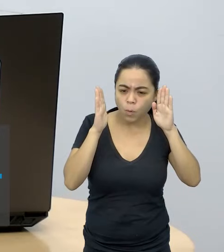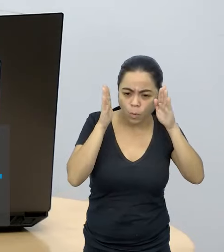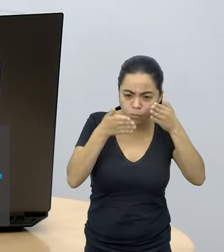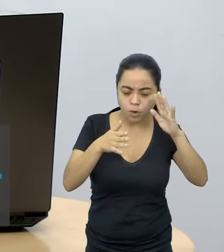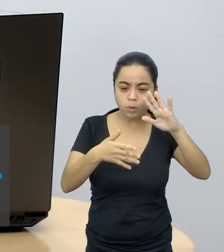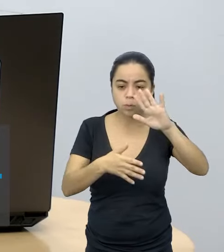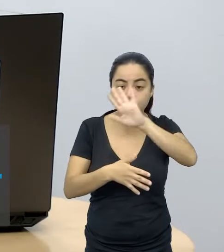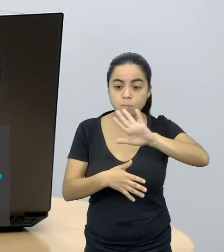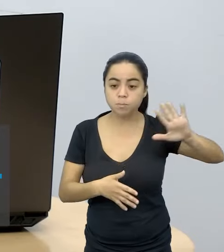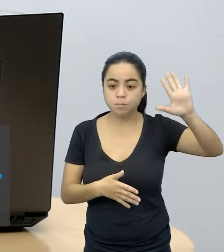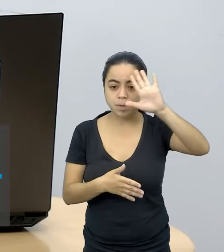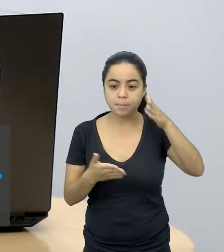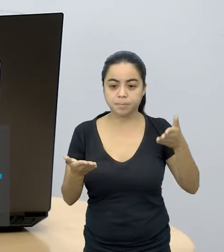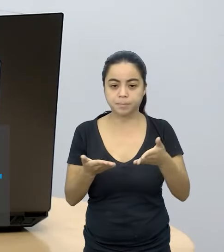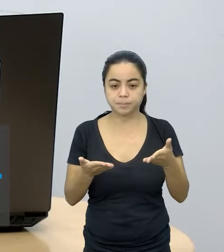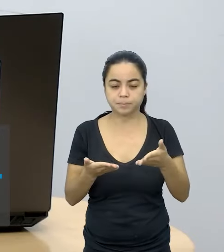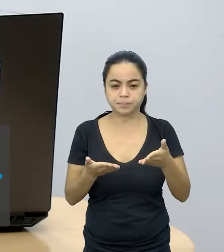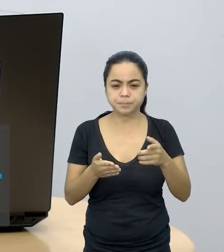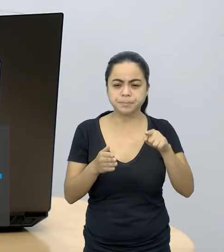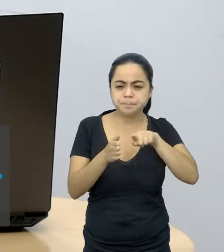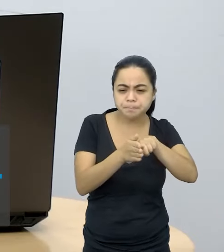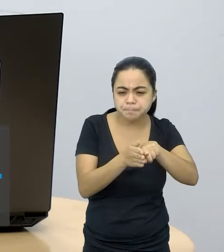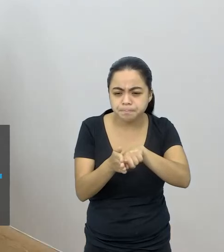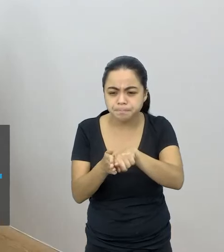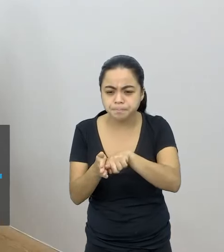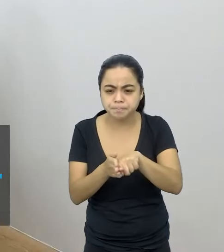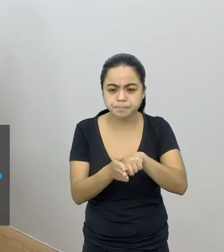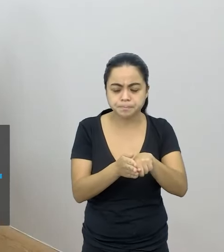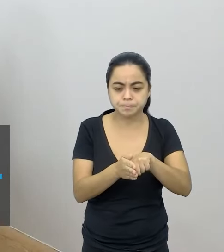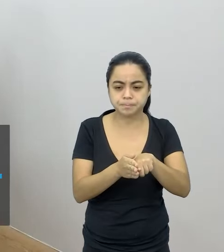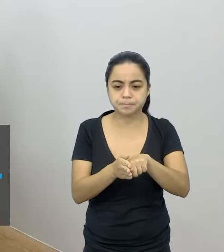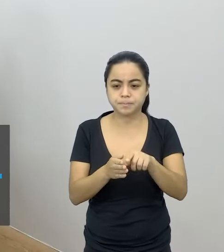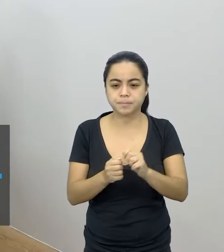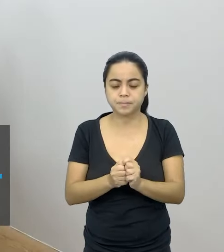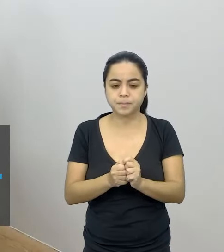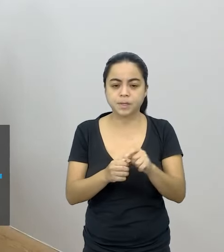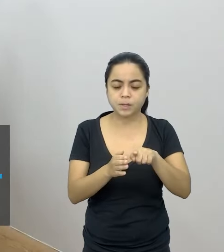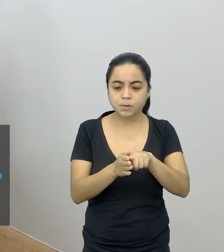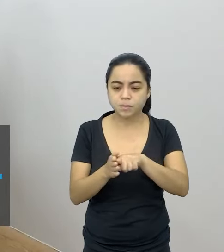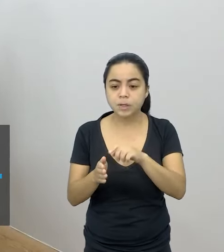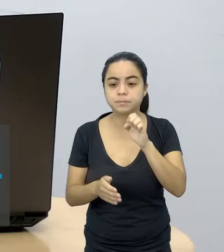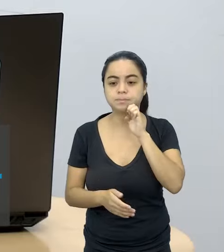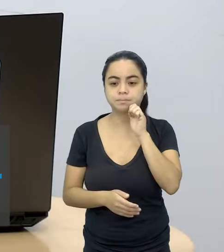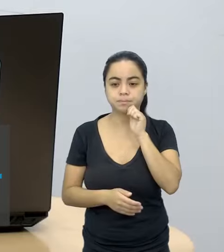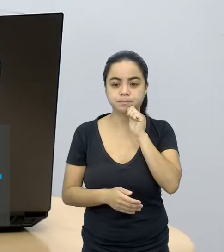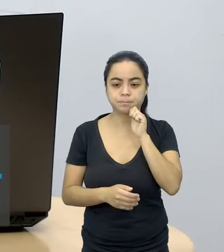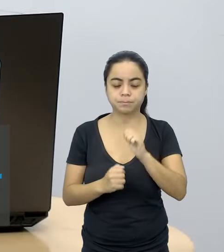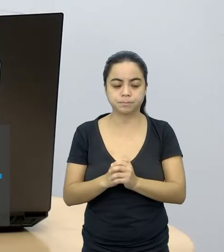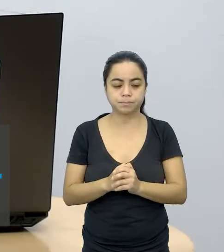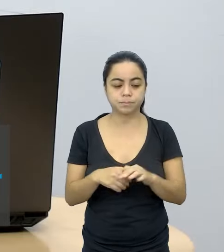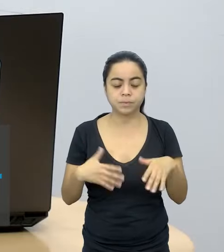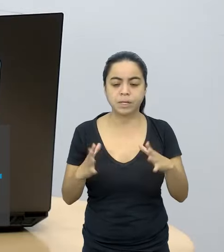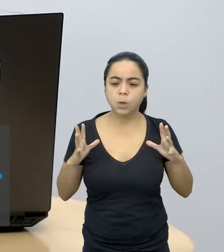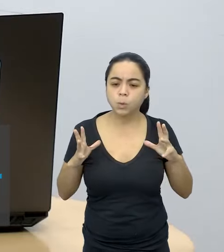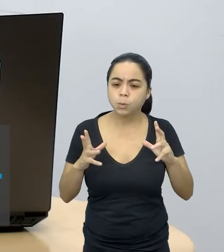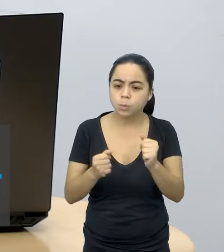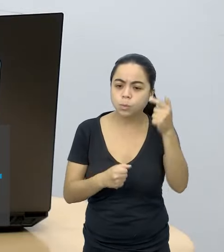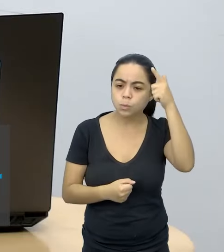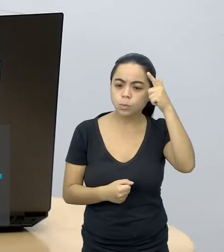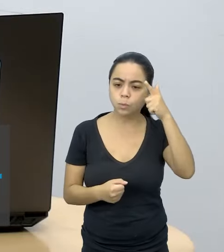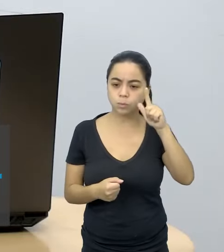dessa vez agora é a investigação, como já foi falado, investigação científica. Então, tudo que você conseguir